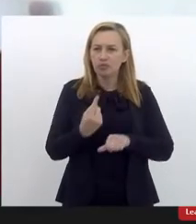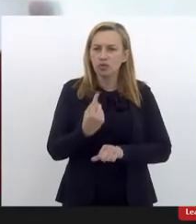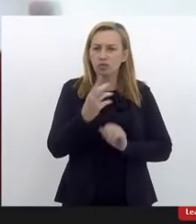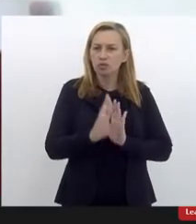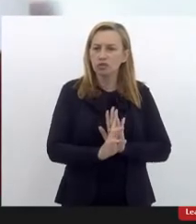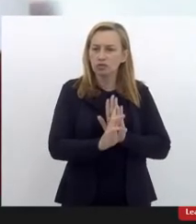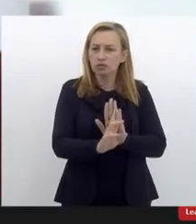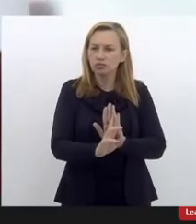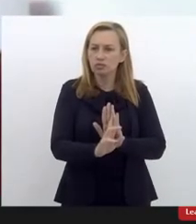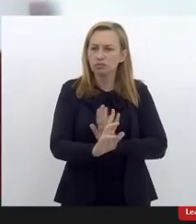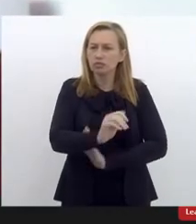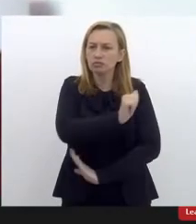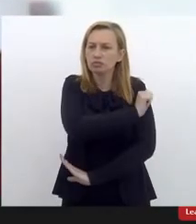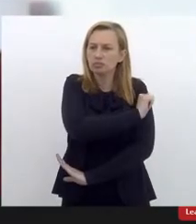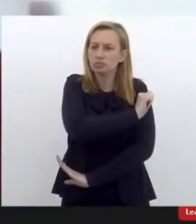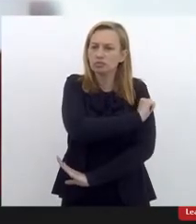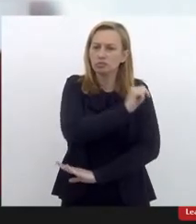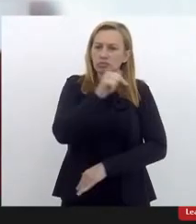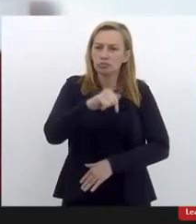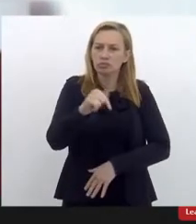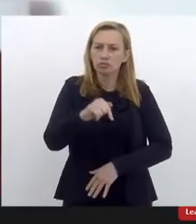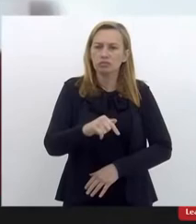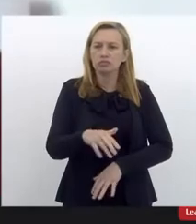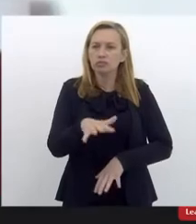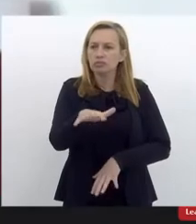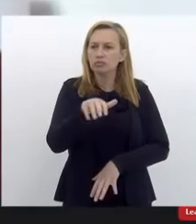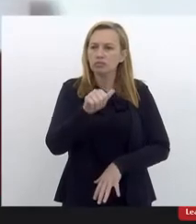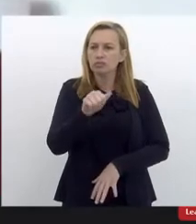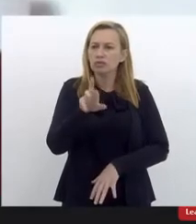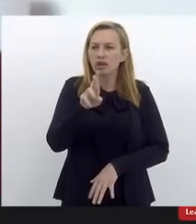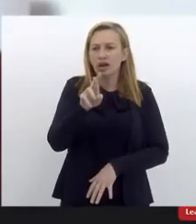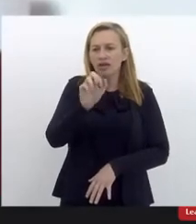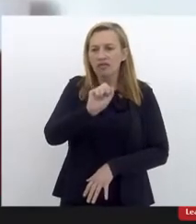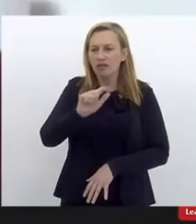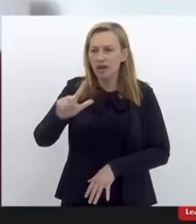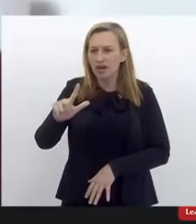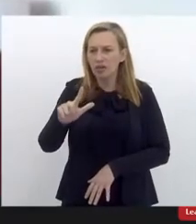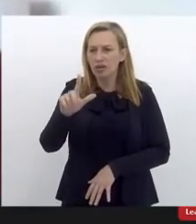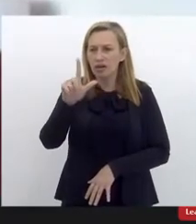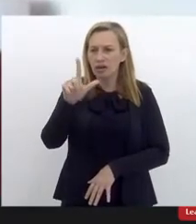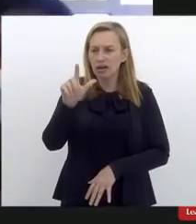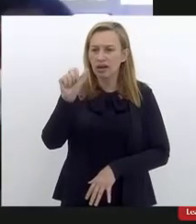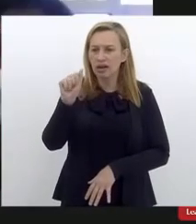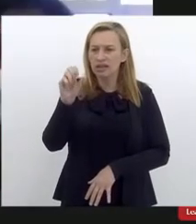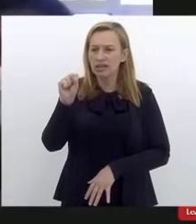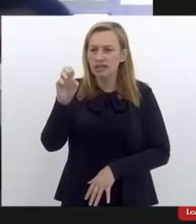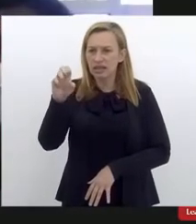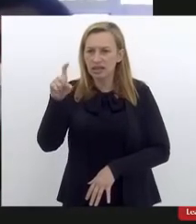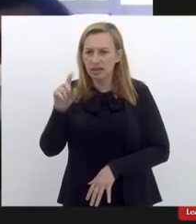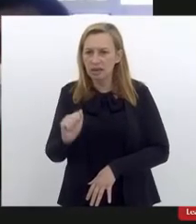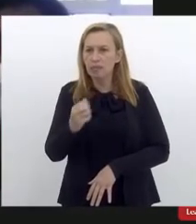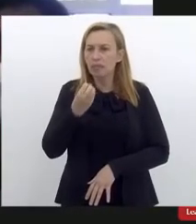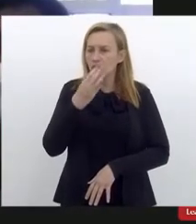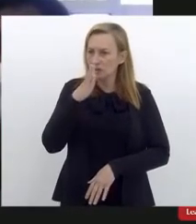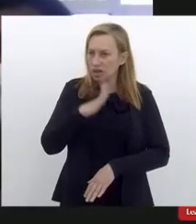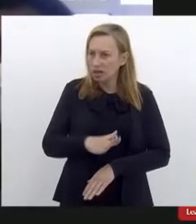representantes dos estudantes aqui presentes, chamar o Rafael Lacerda. Boa tarde, Rafael. Bem-vindo.